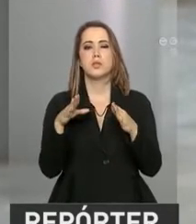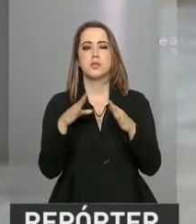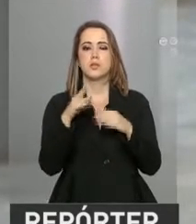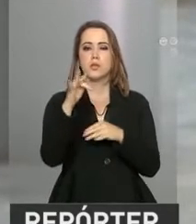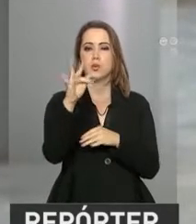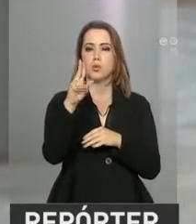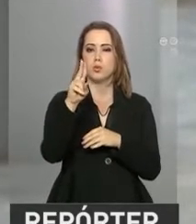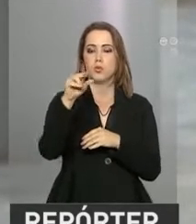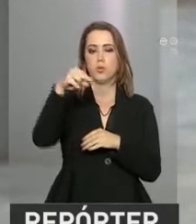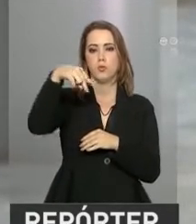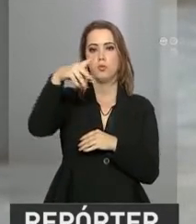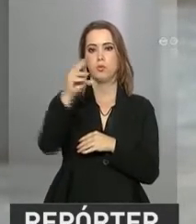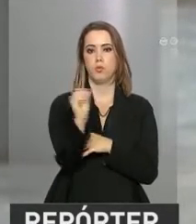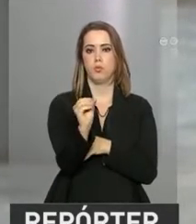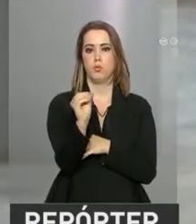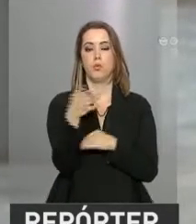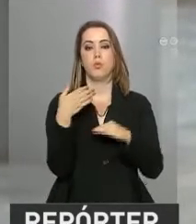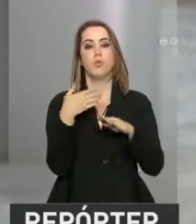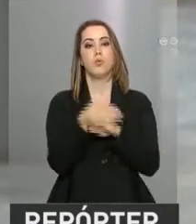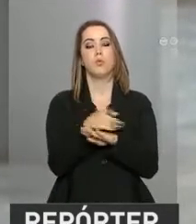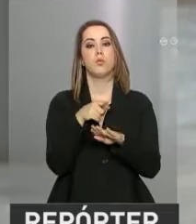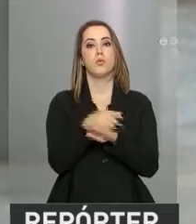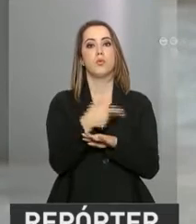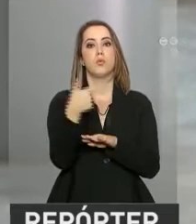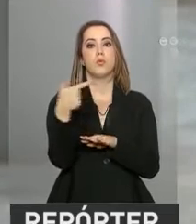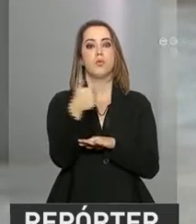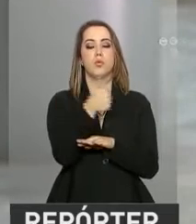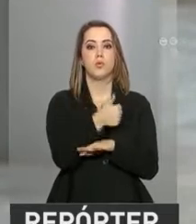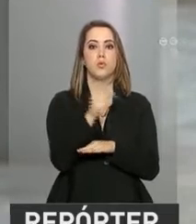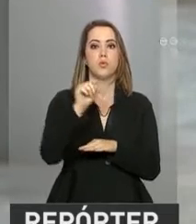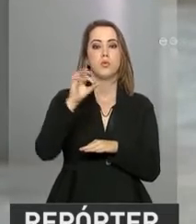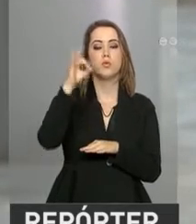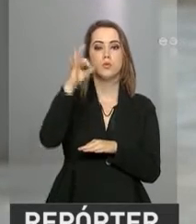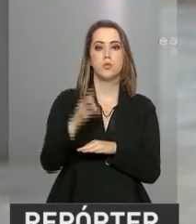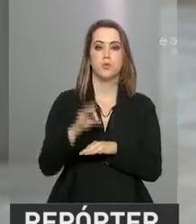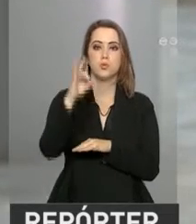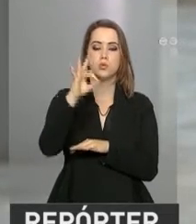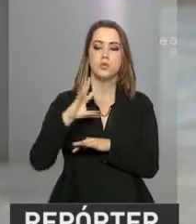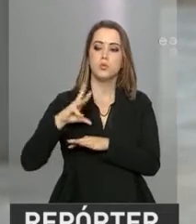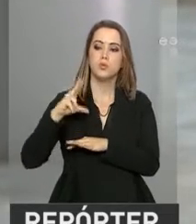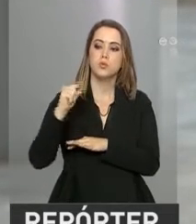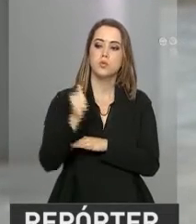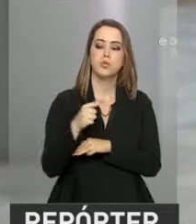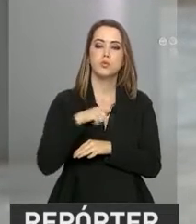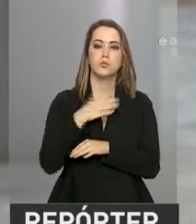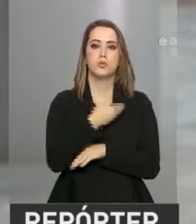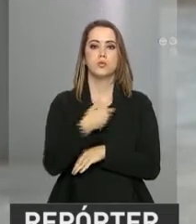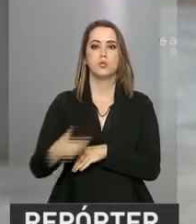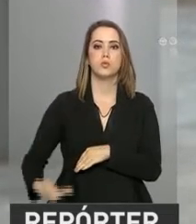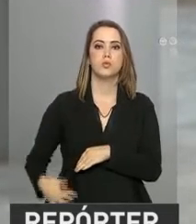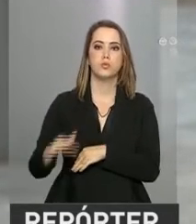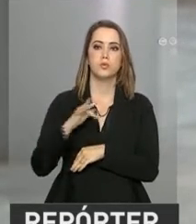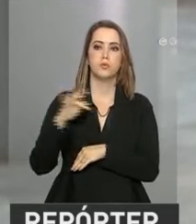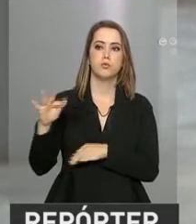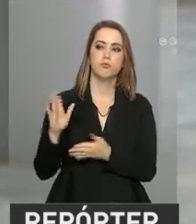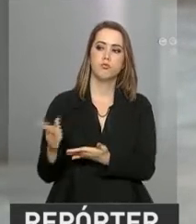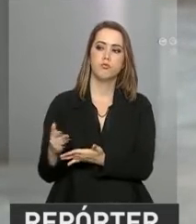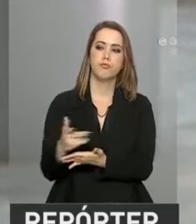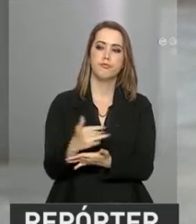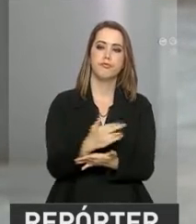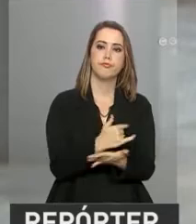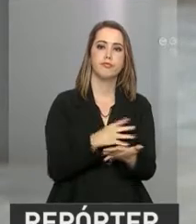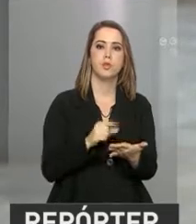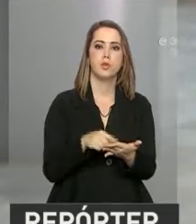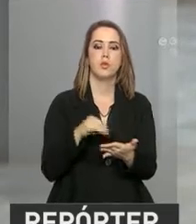Fundo de Participação dos Estados é composto por 21,5% de tudo o que o governo federal recolhe em termos de imposto de